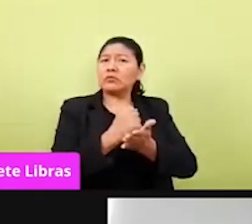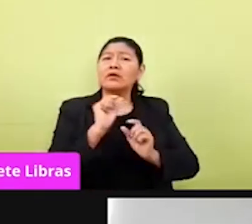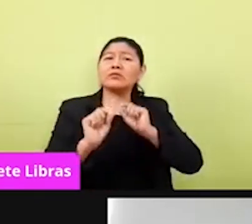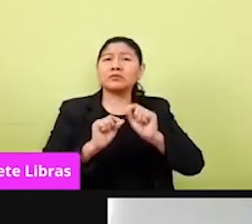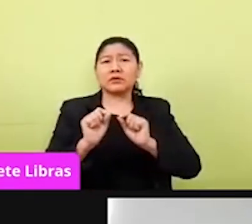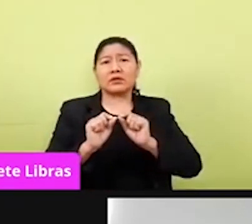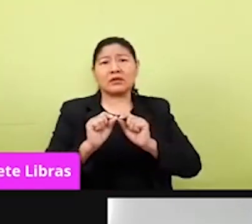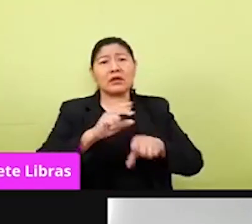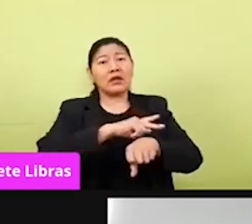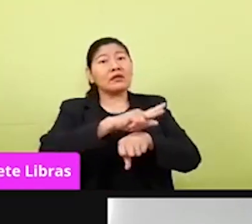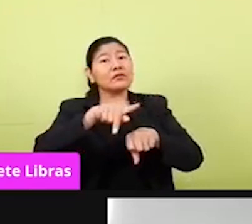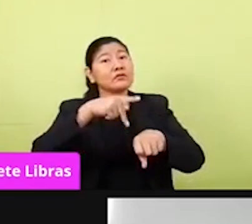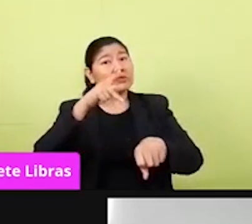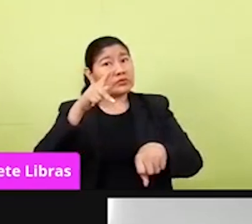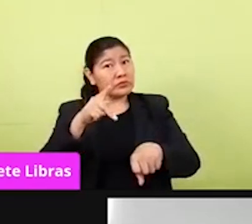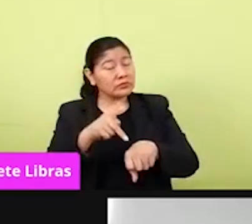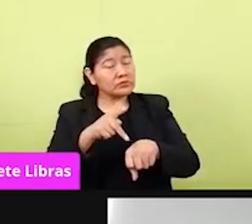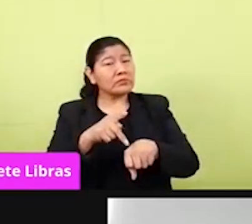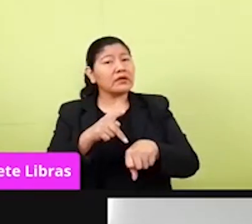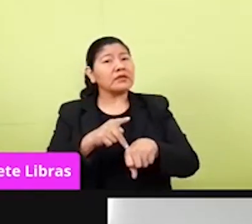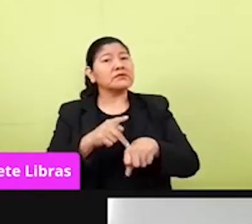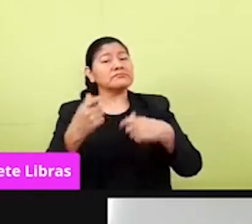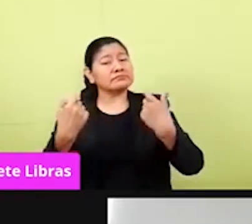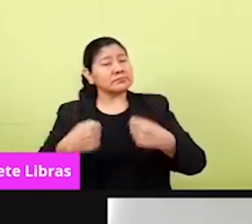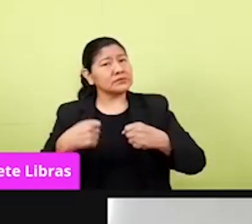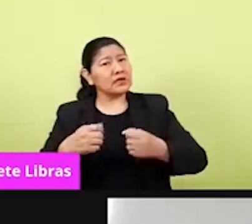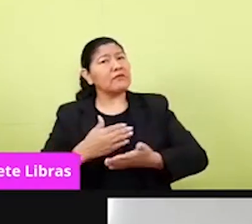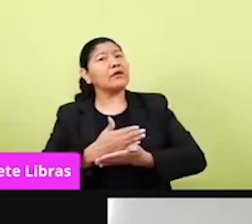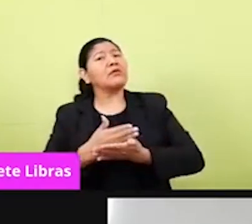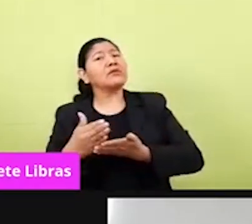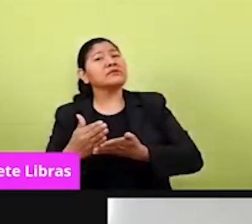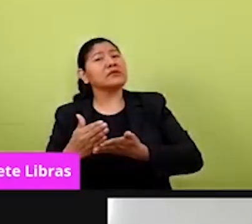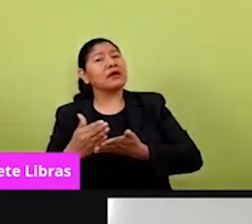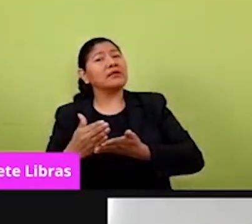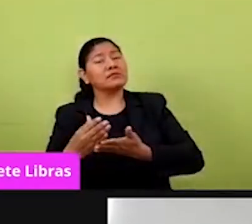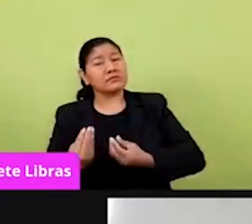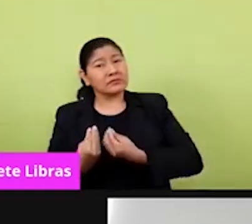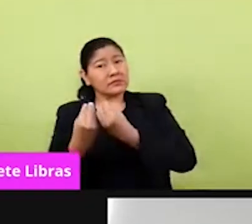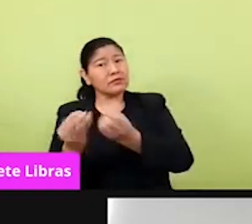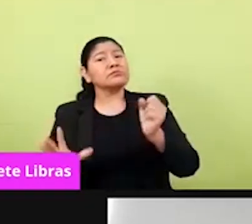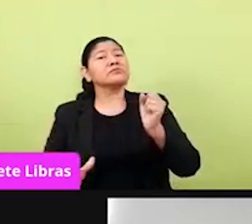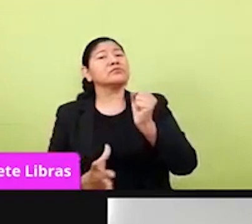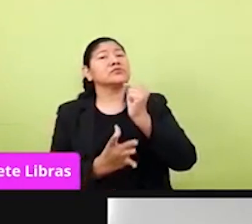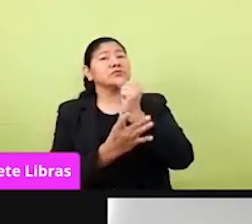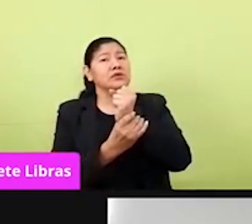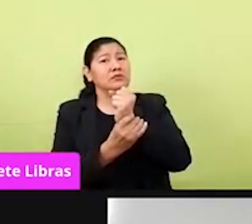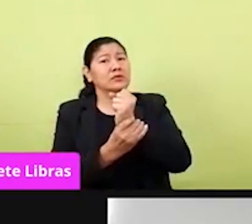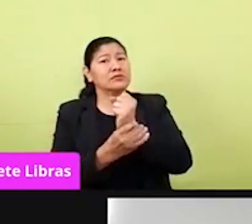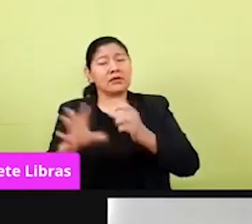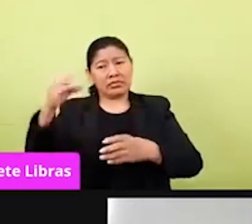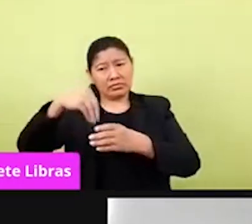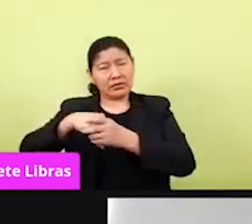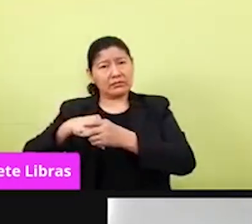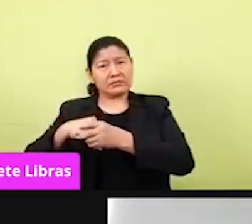os países mantivessem os serviços em atendimento, mesmo que de forma remota. E aí